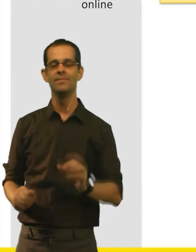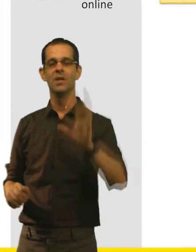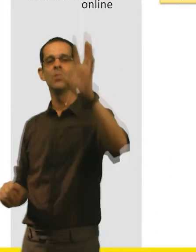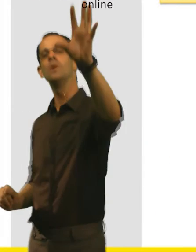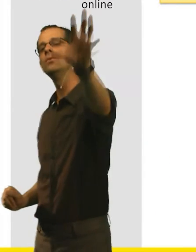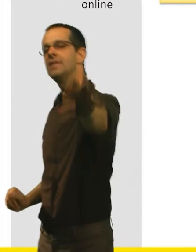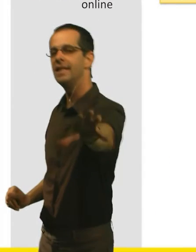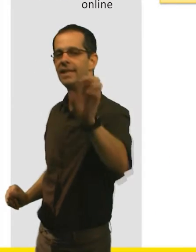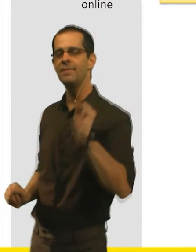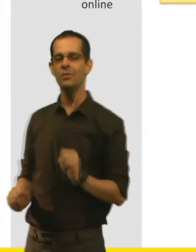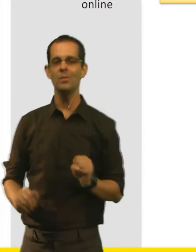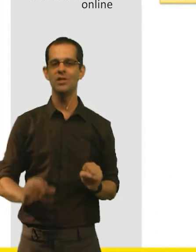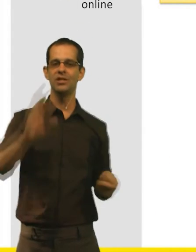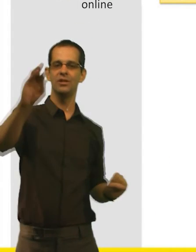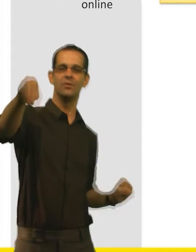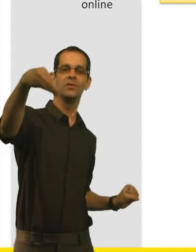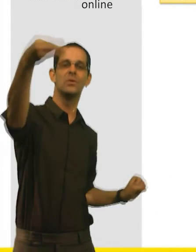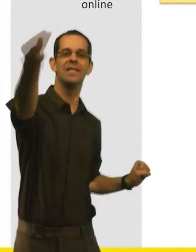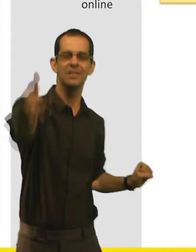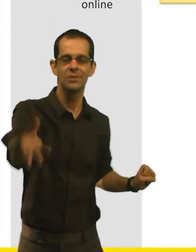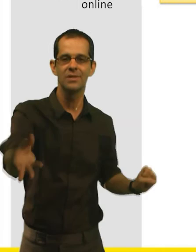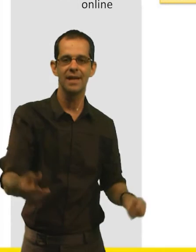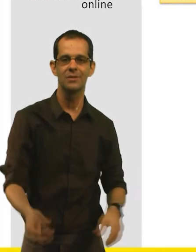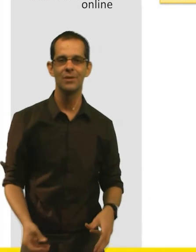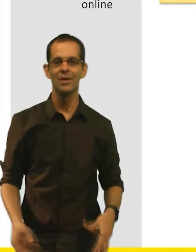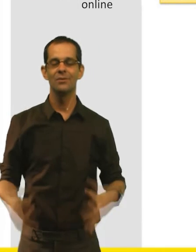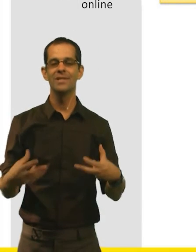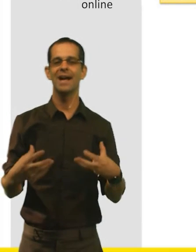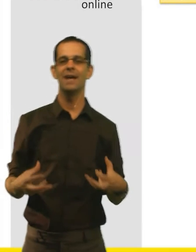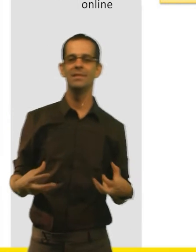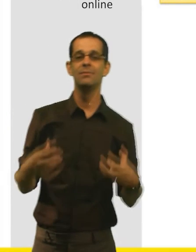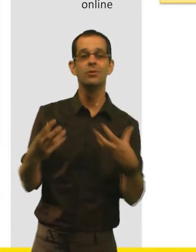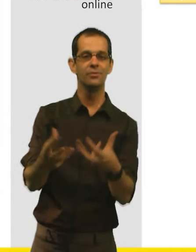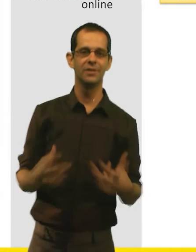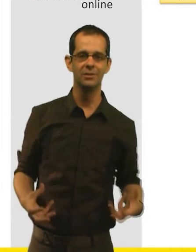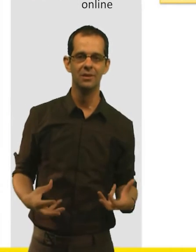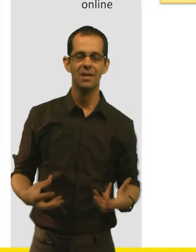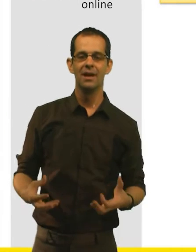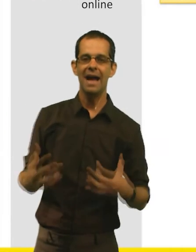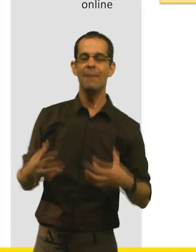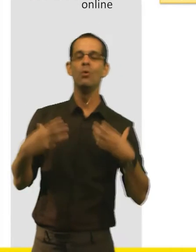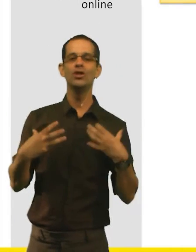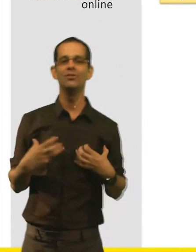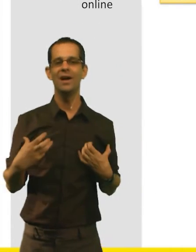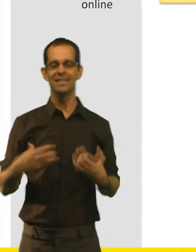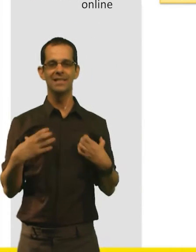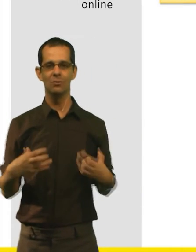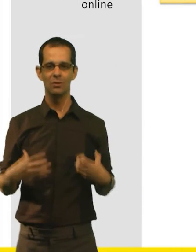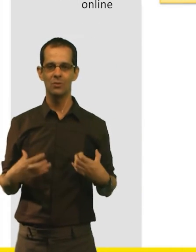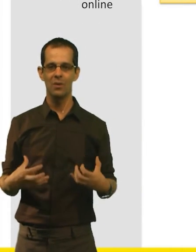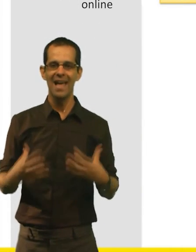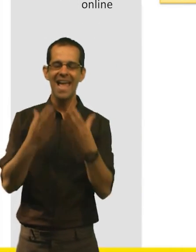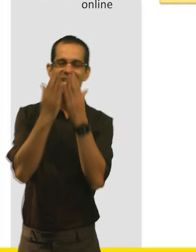autonomia. Quando você determina um objetivo e visualiza o sucesso, você acaba se motivando. A